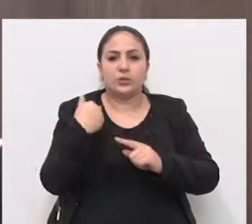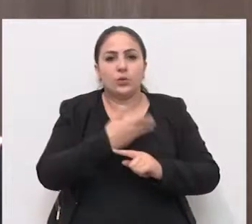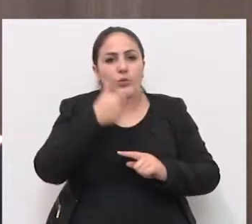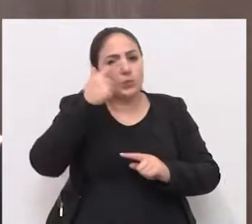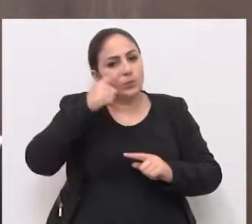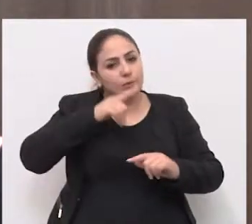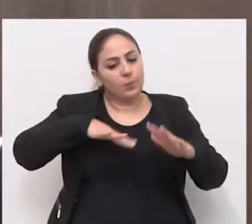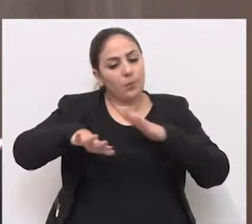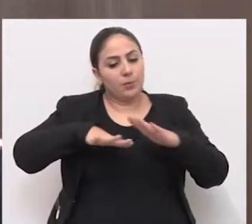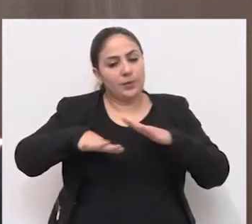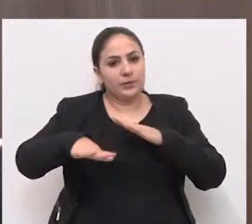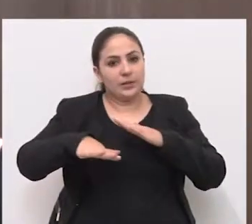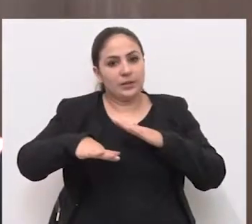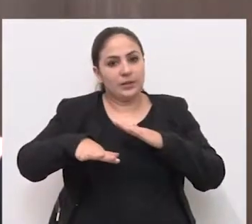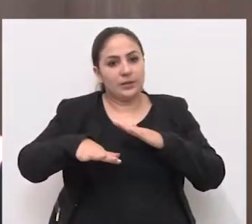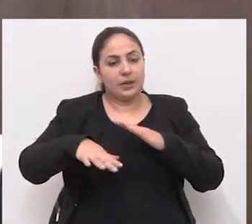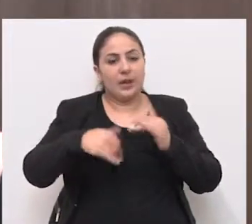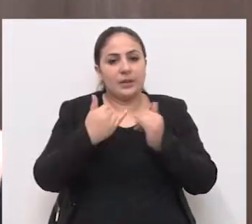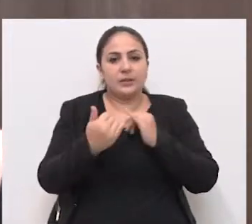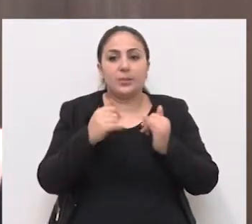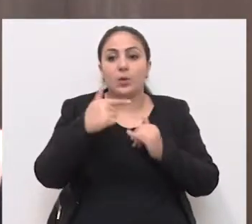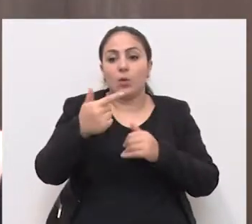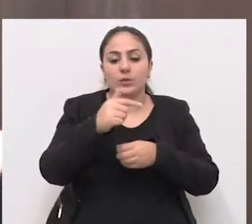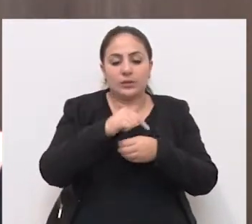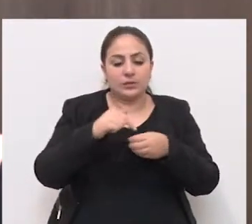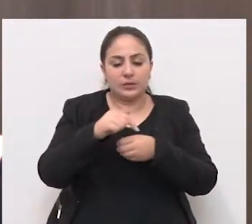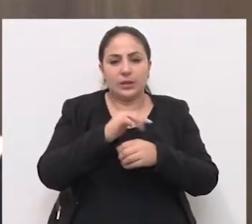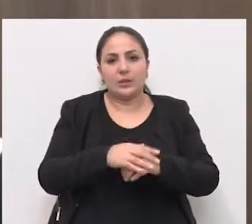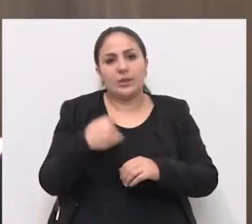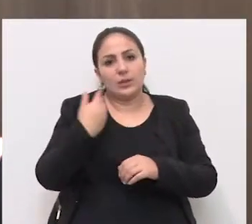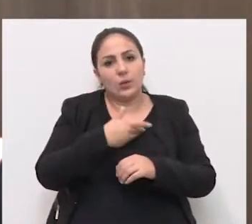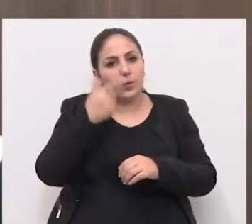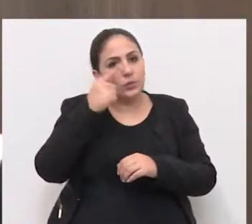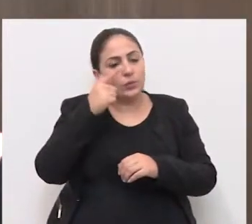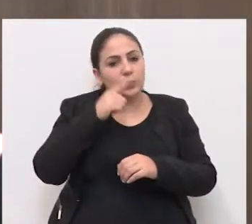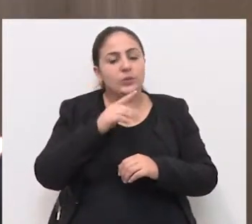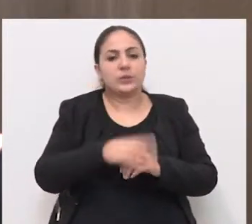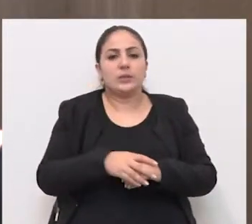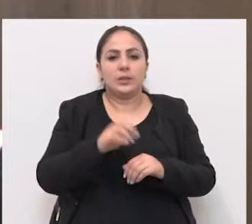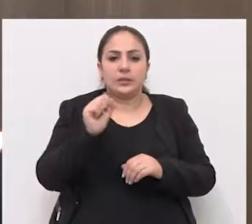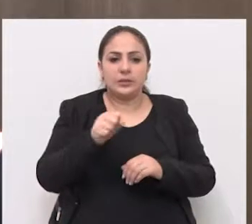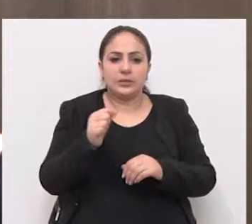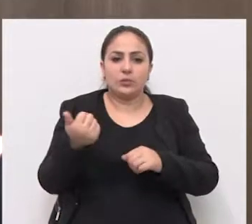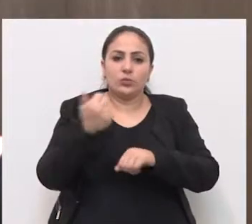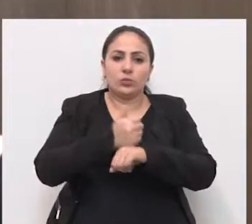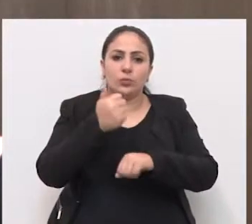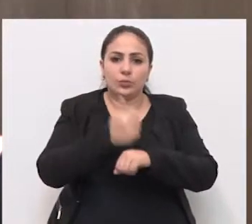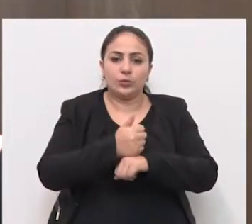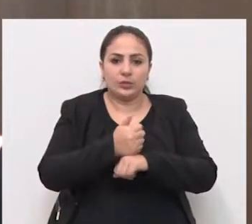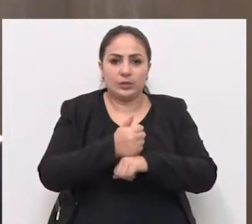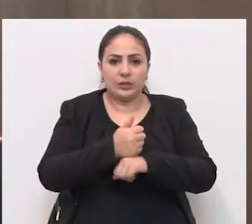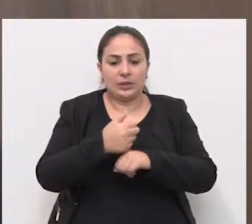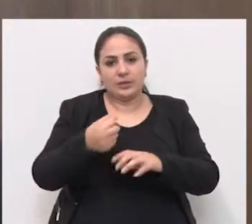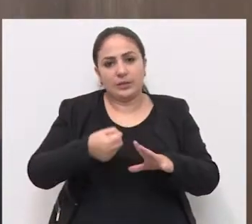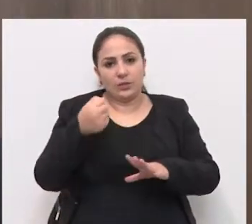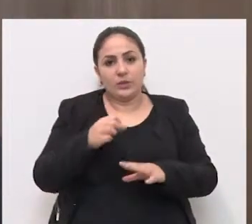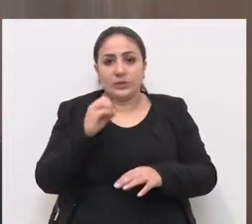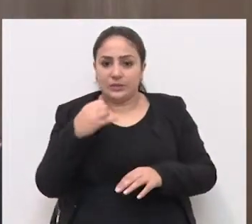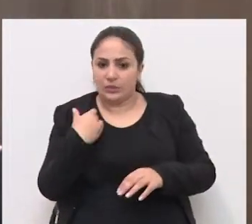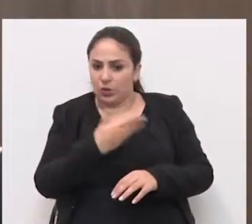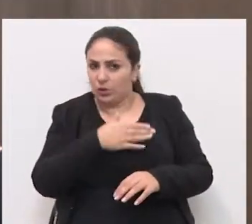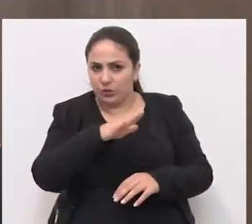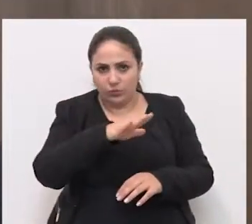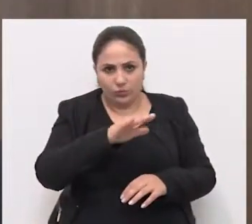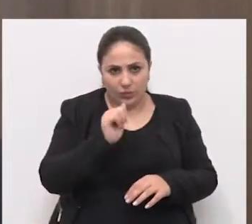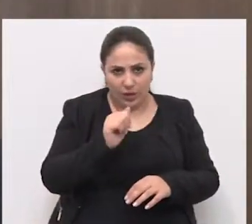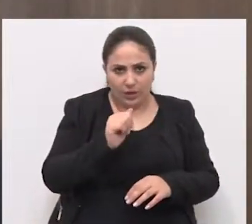com a sociedade, nós possamos nos mobilizar a exemplo de outras cidades para que a gente possa pelo menos substituir as sacolas.